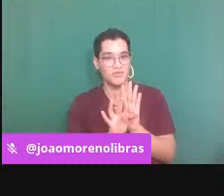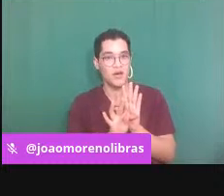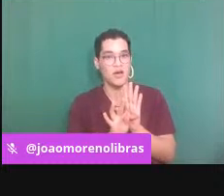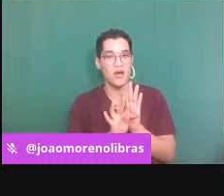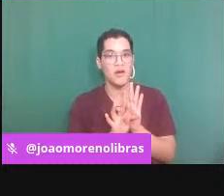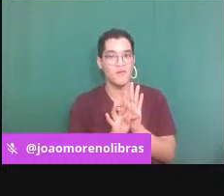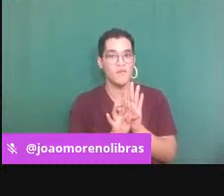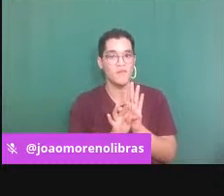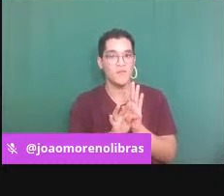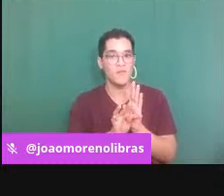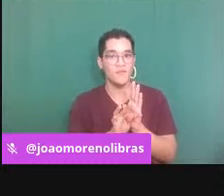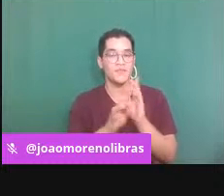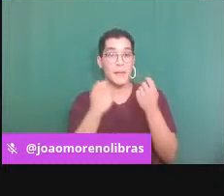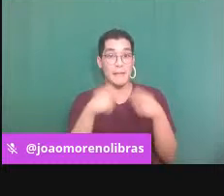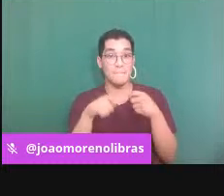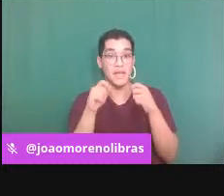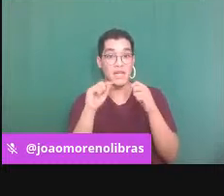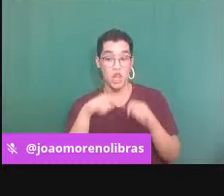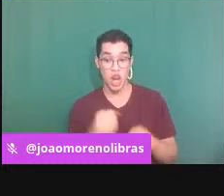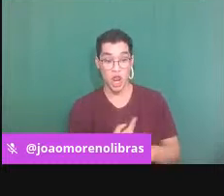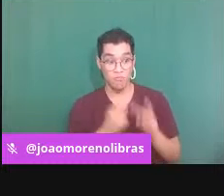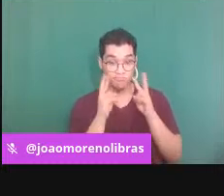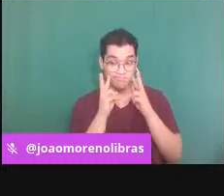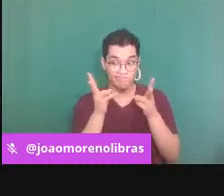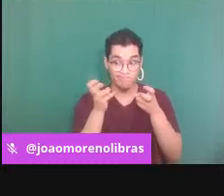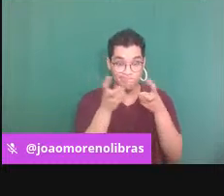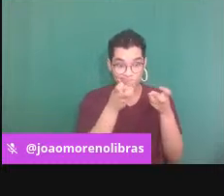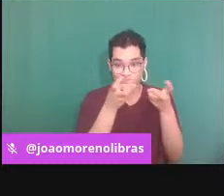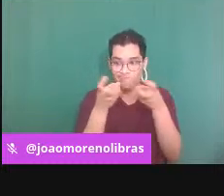página 29, em que ele fala, né?